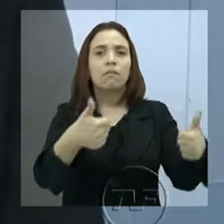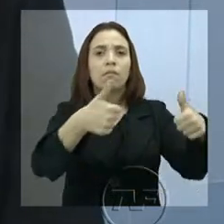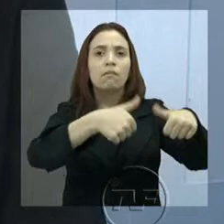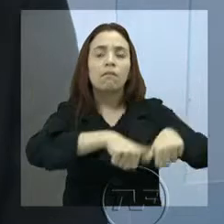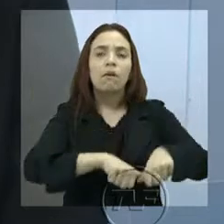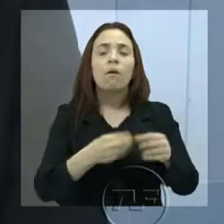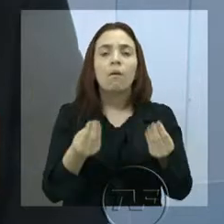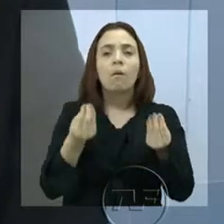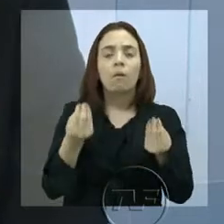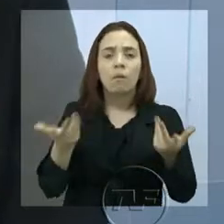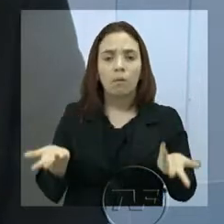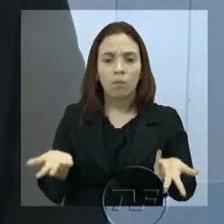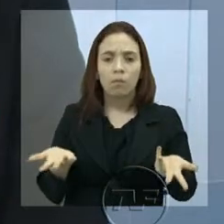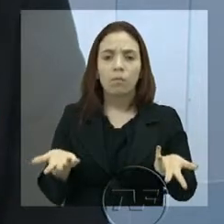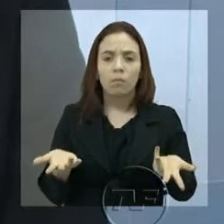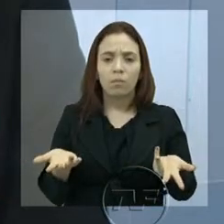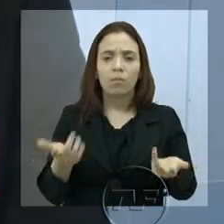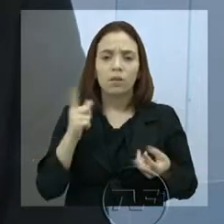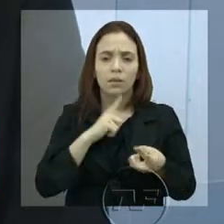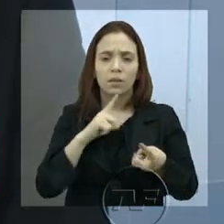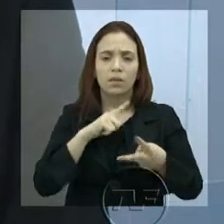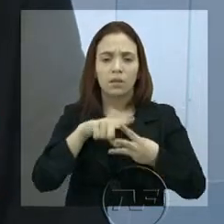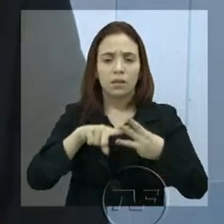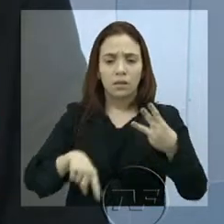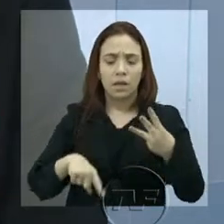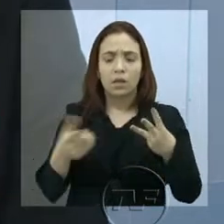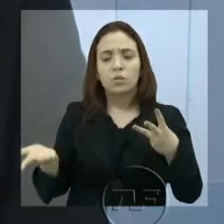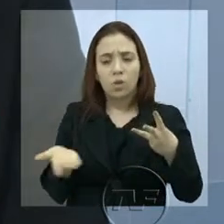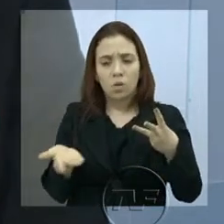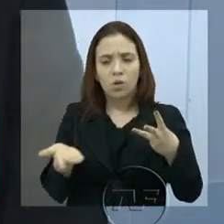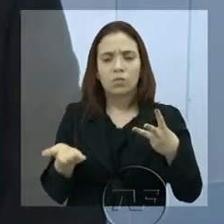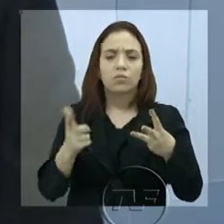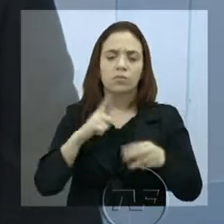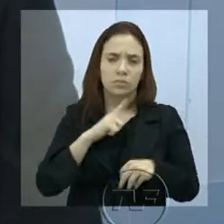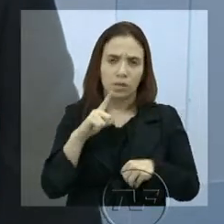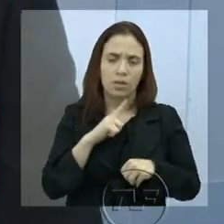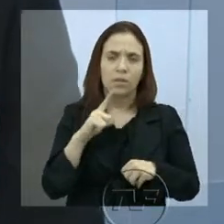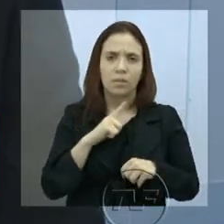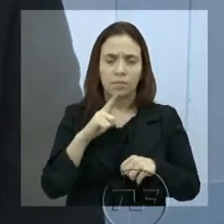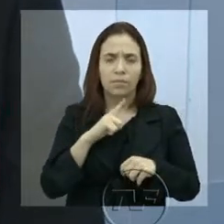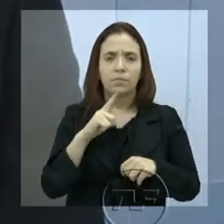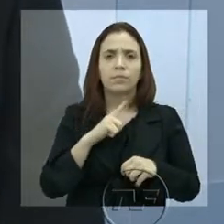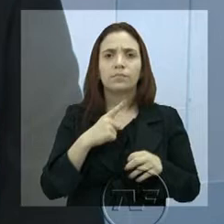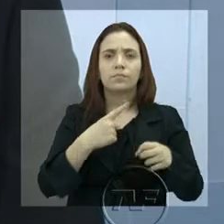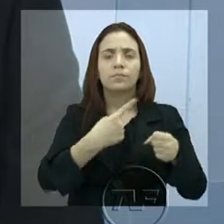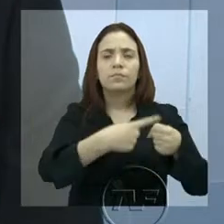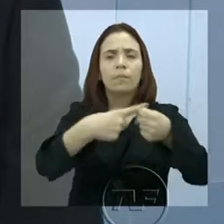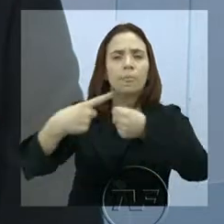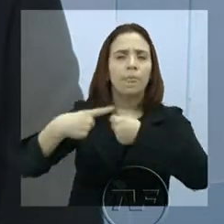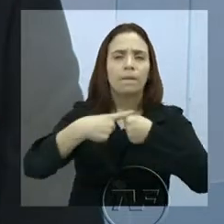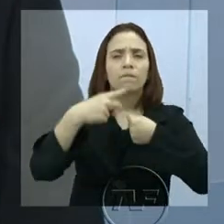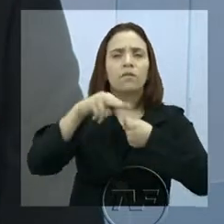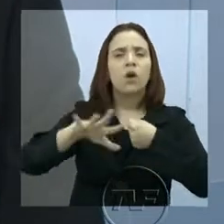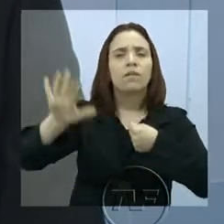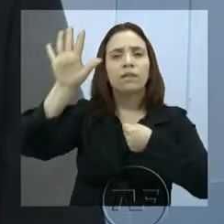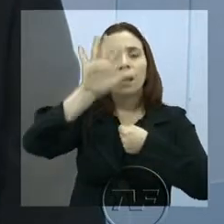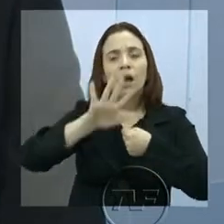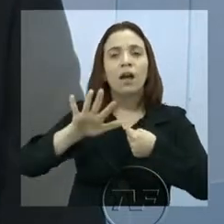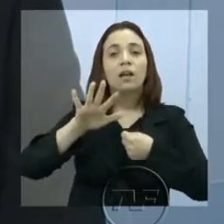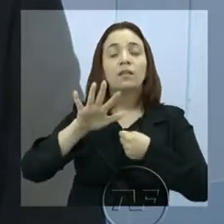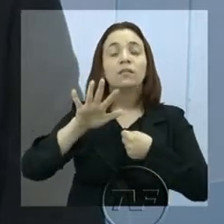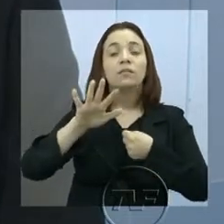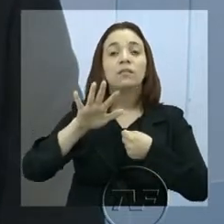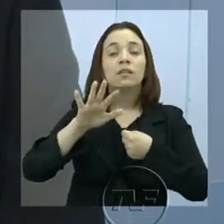cenário? Literalmente, são 3 coisas hoje que movimentam os pequenos municípios nordestinos e médios.